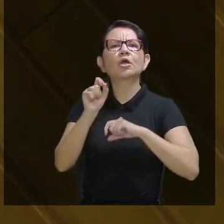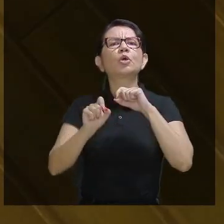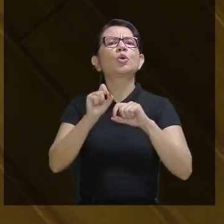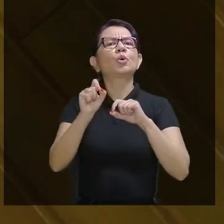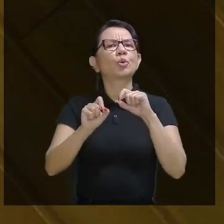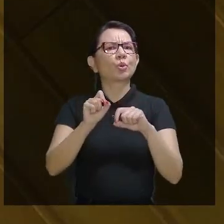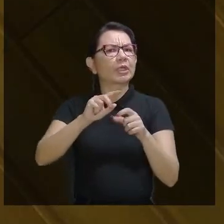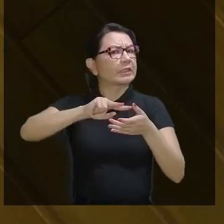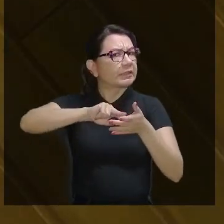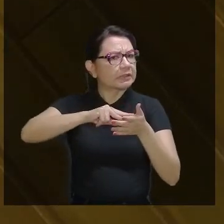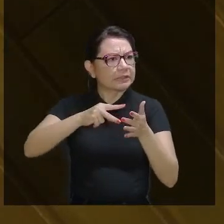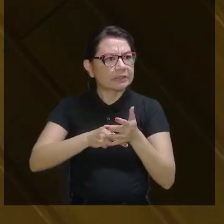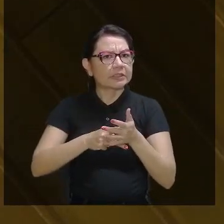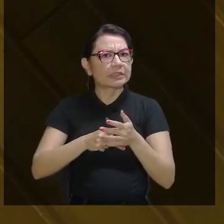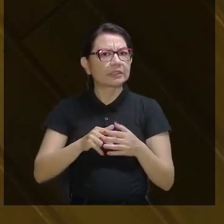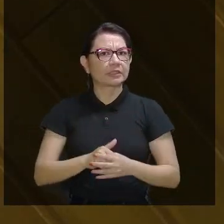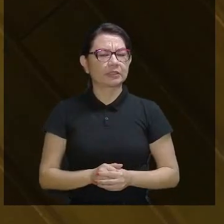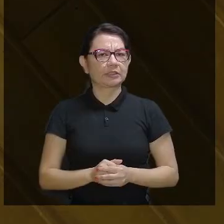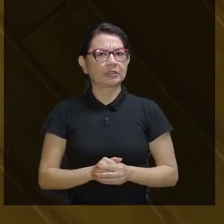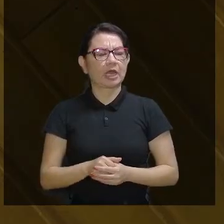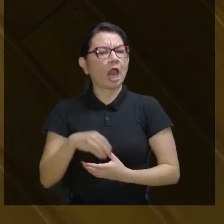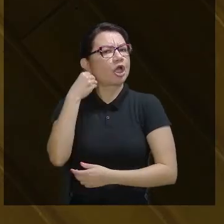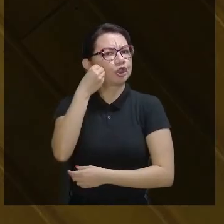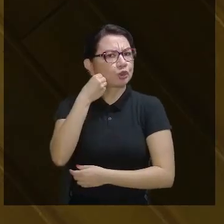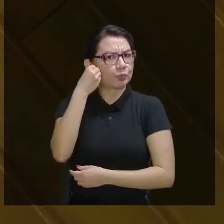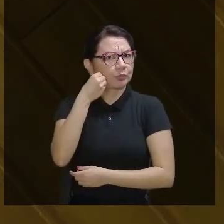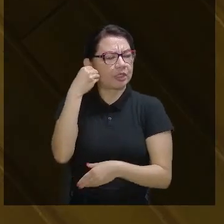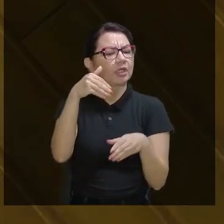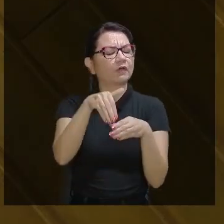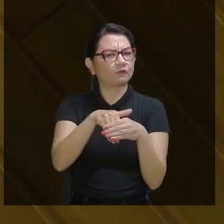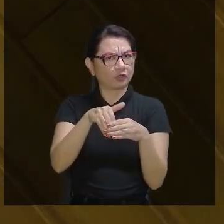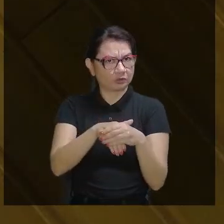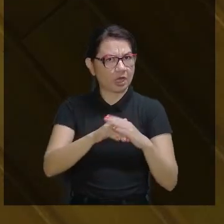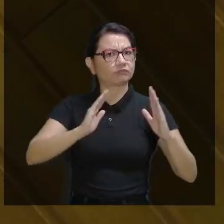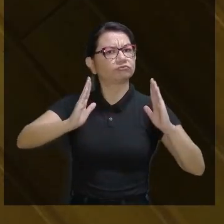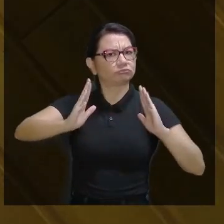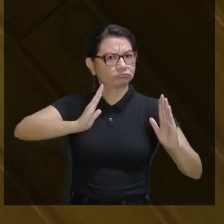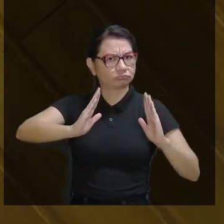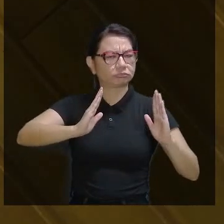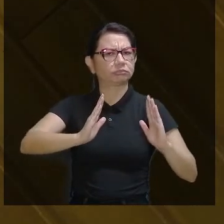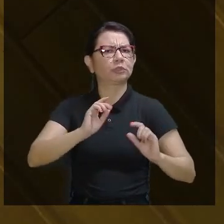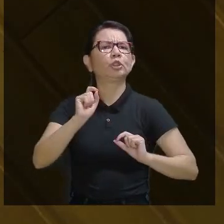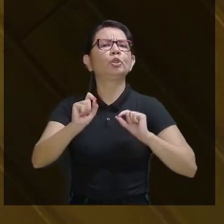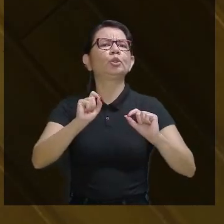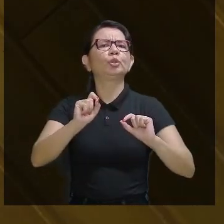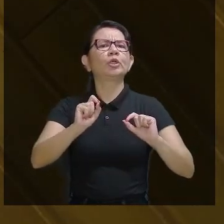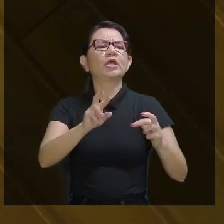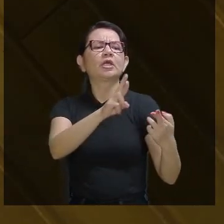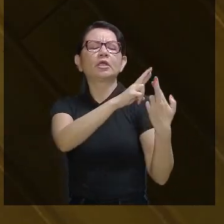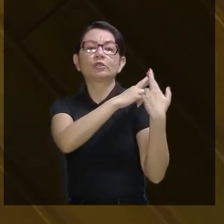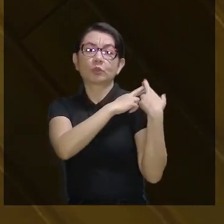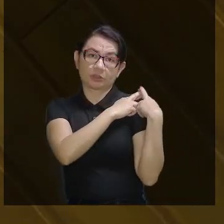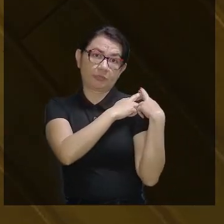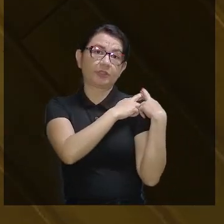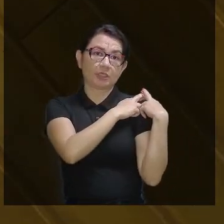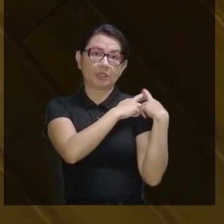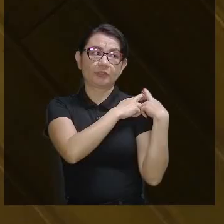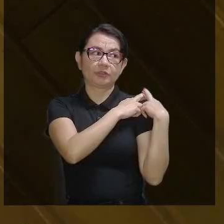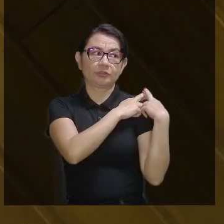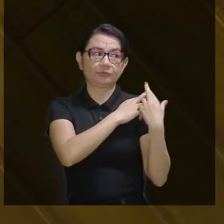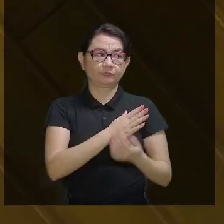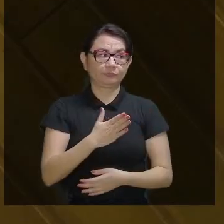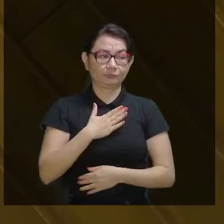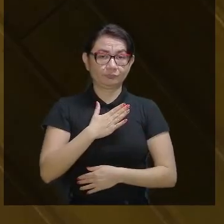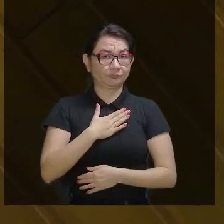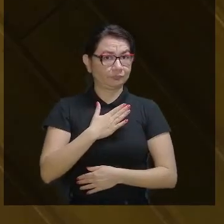era viver esse momento de uma eleição, que era a responsabilidade